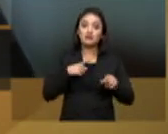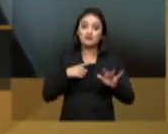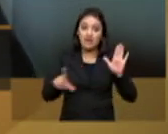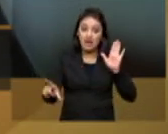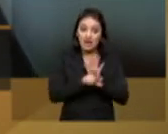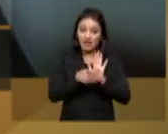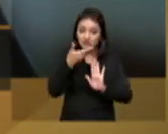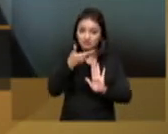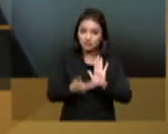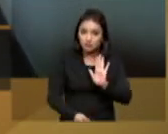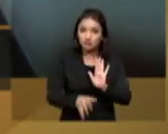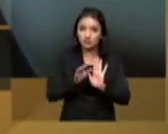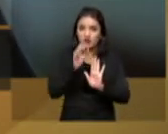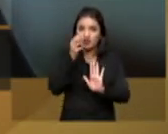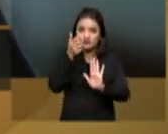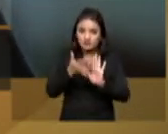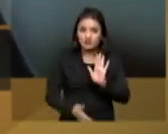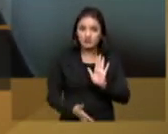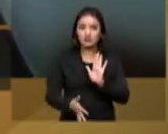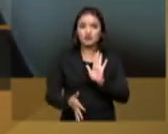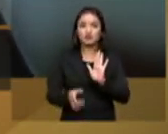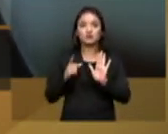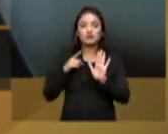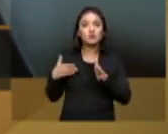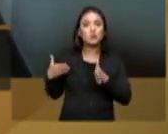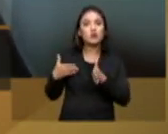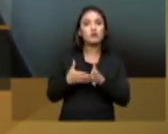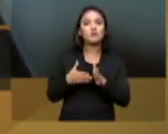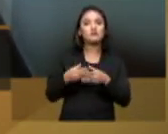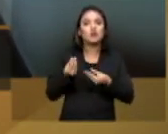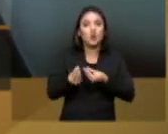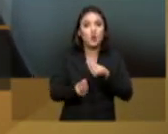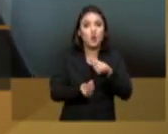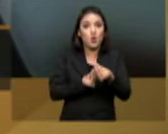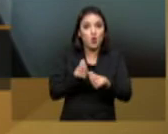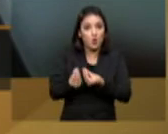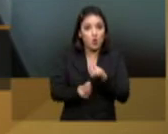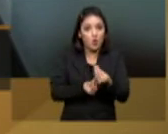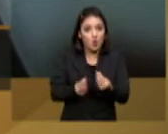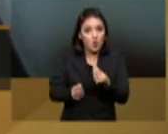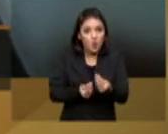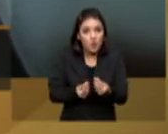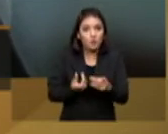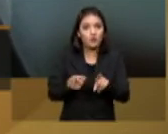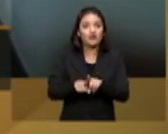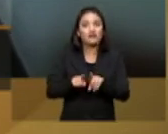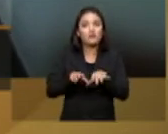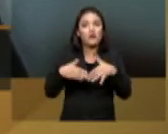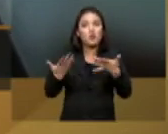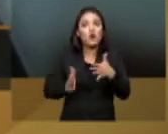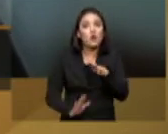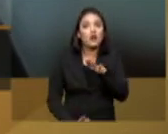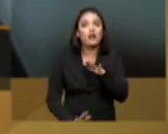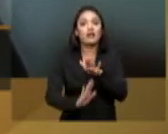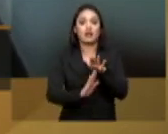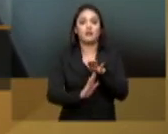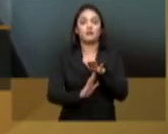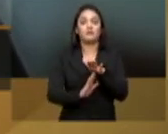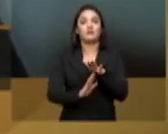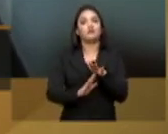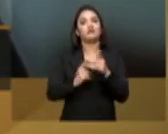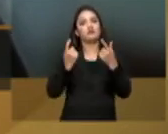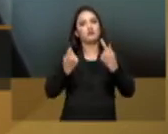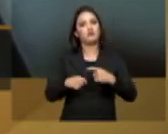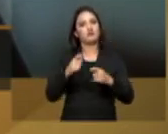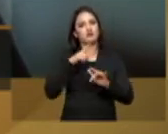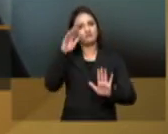sentido estrito, as condições e os limites a serem